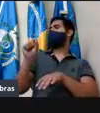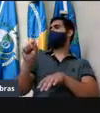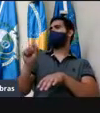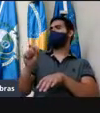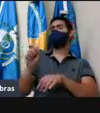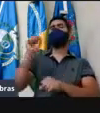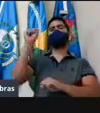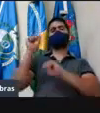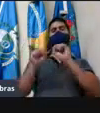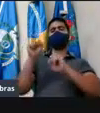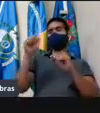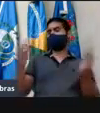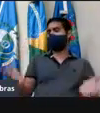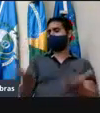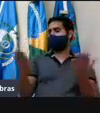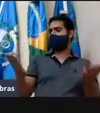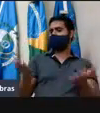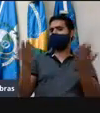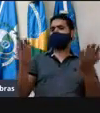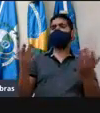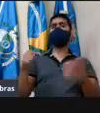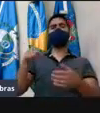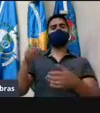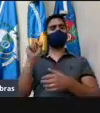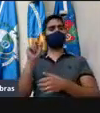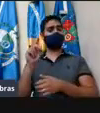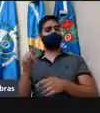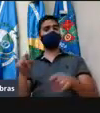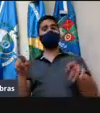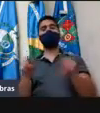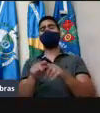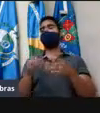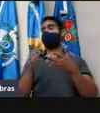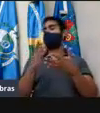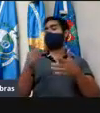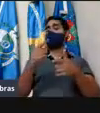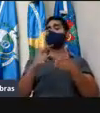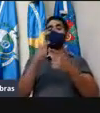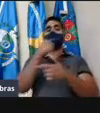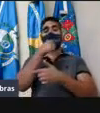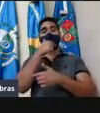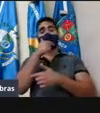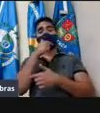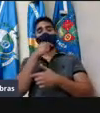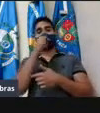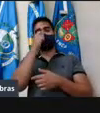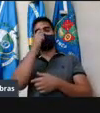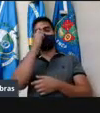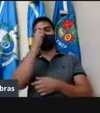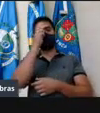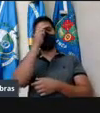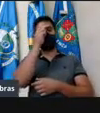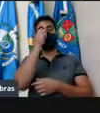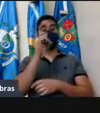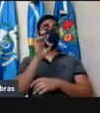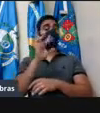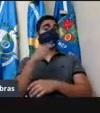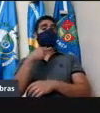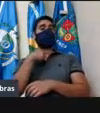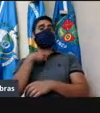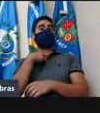grande firma que vai aqui investir muito dinheiro aqui e resolver a nossa situação. O que nós não podemos mais,